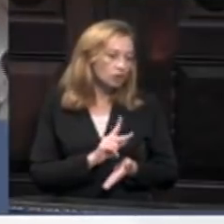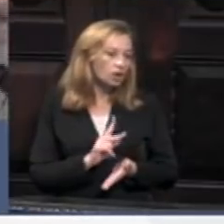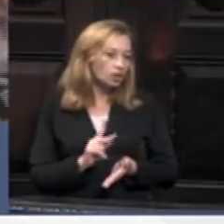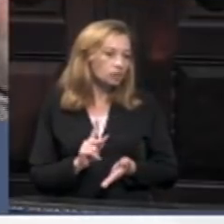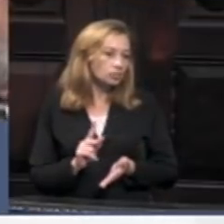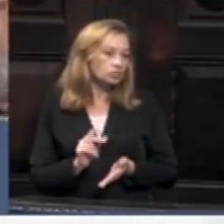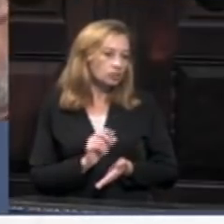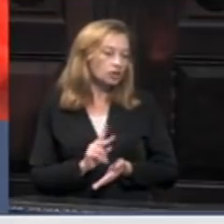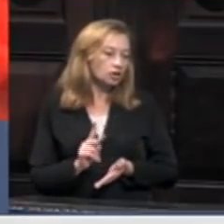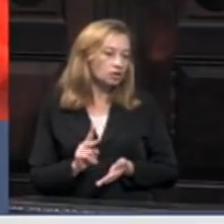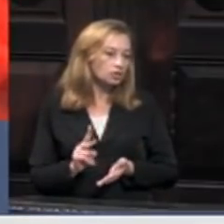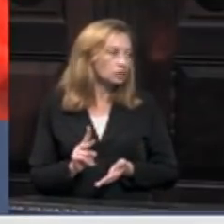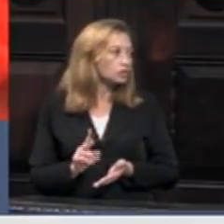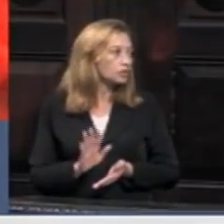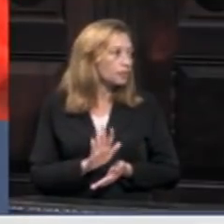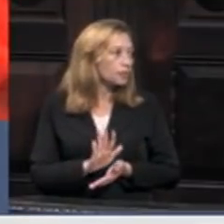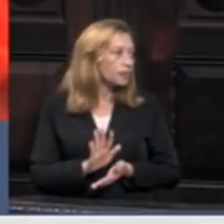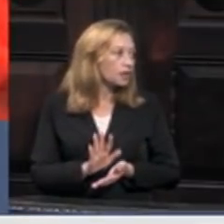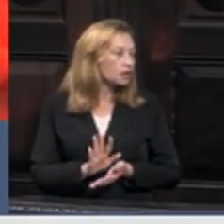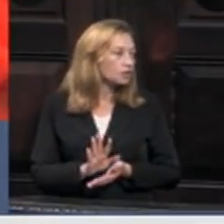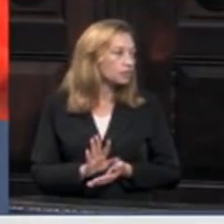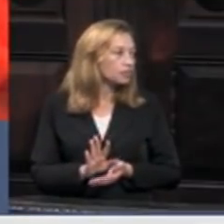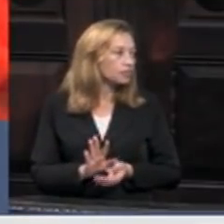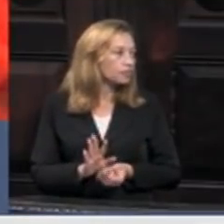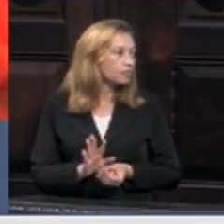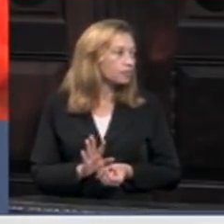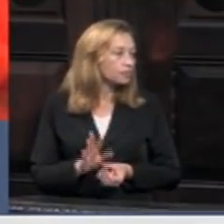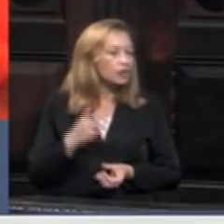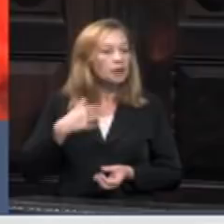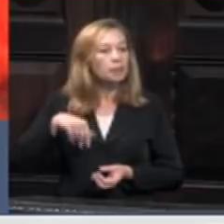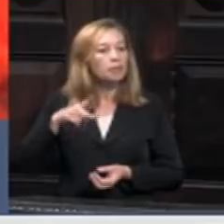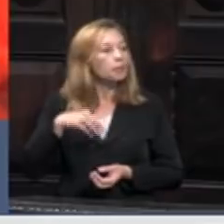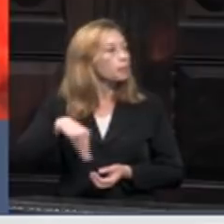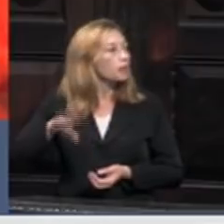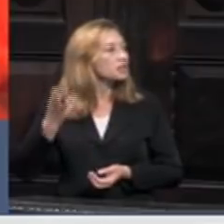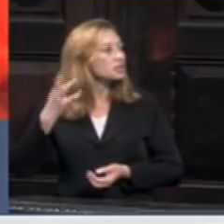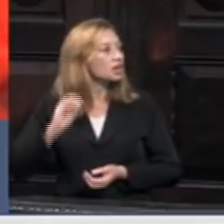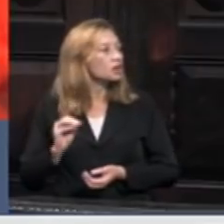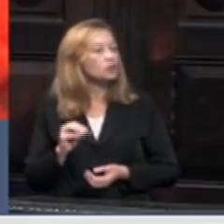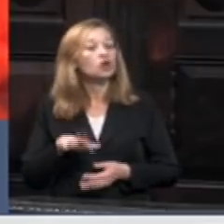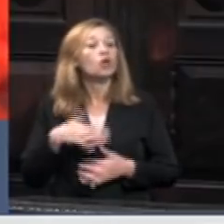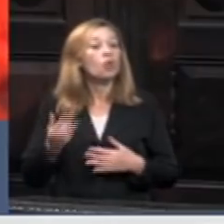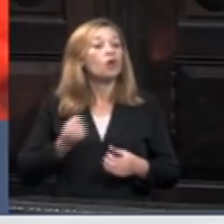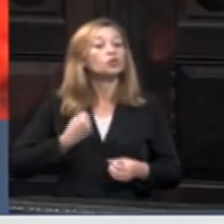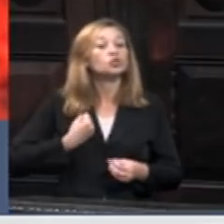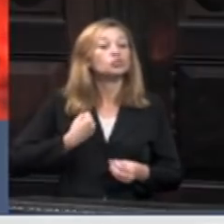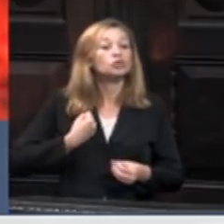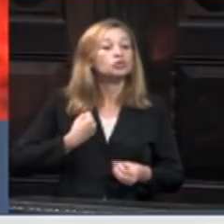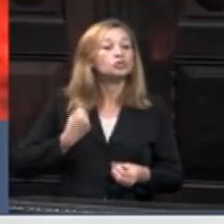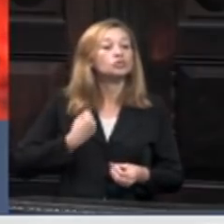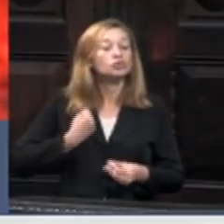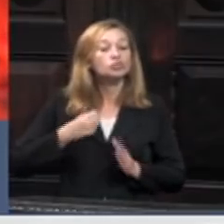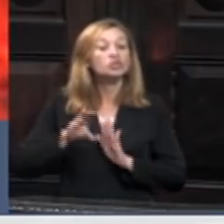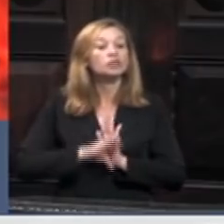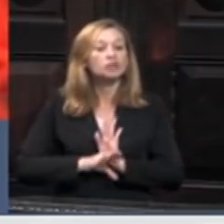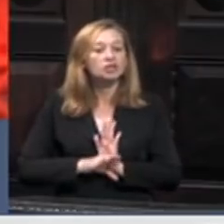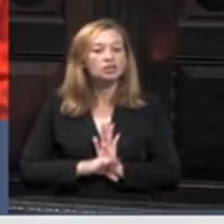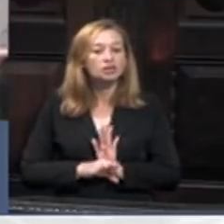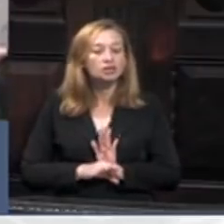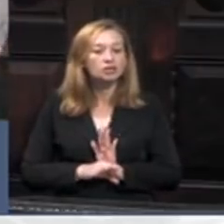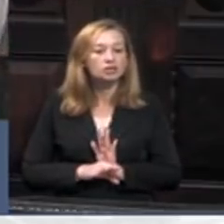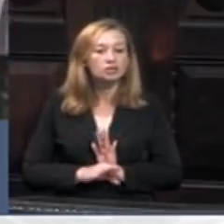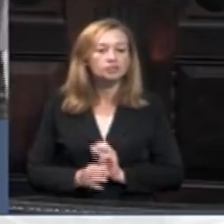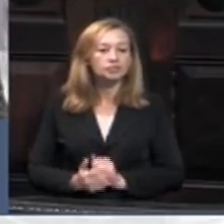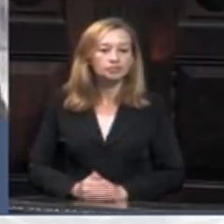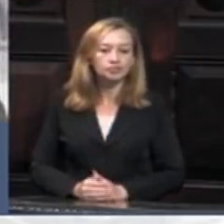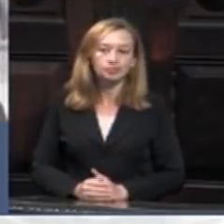sem problema, então. Peraí, deputado, só para... Então, Marcelo, tem a 1146. Qual é o número, por favor, Eliomar, dessa emenda que Vossa Excelência acabou